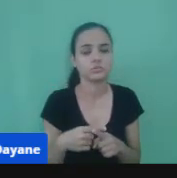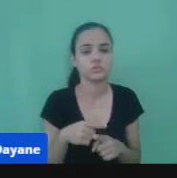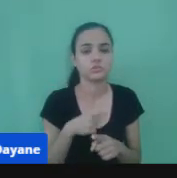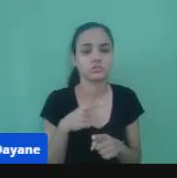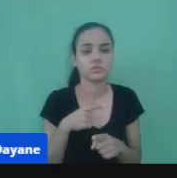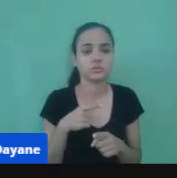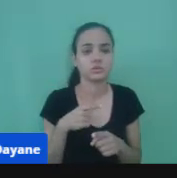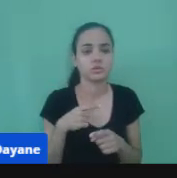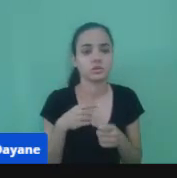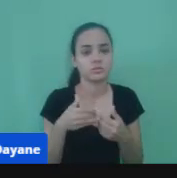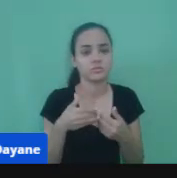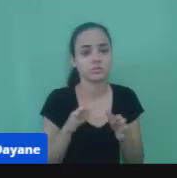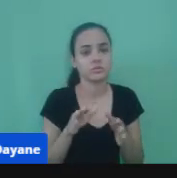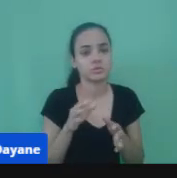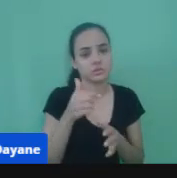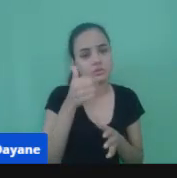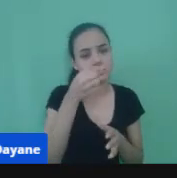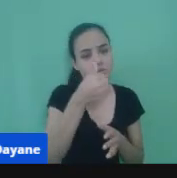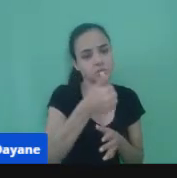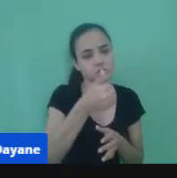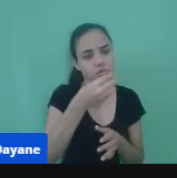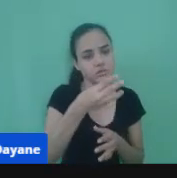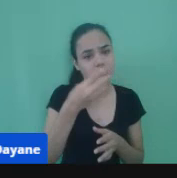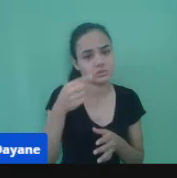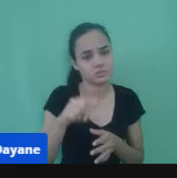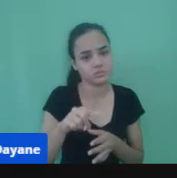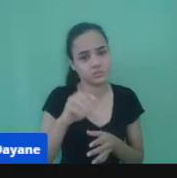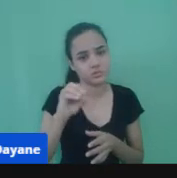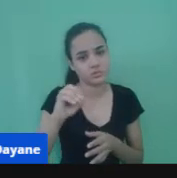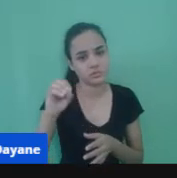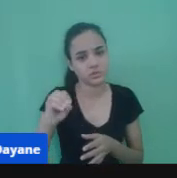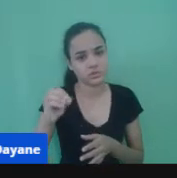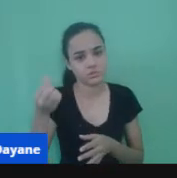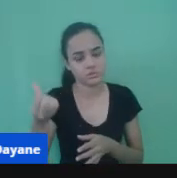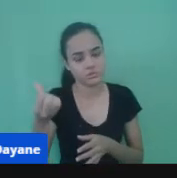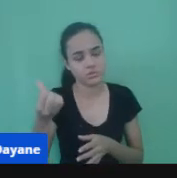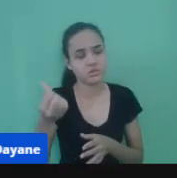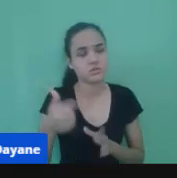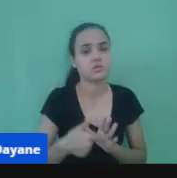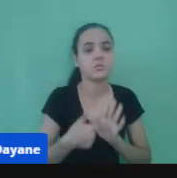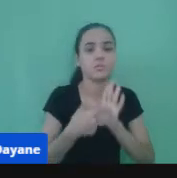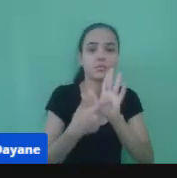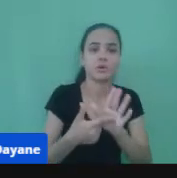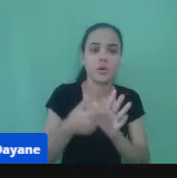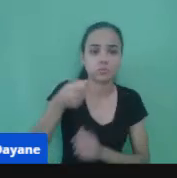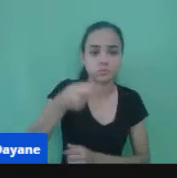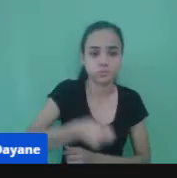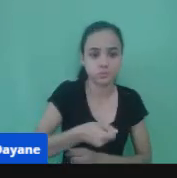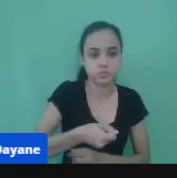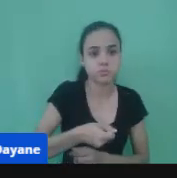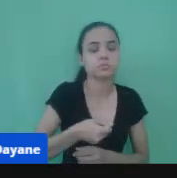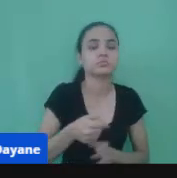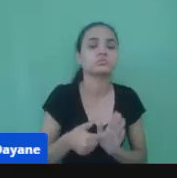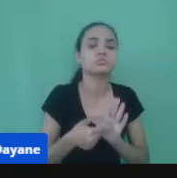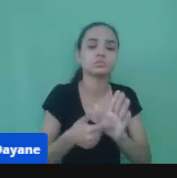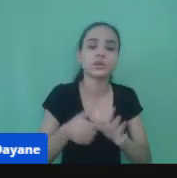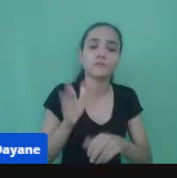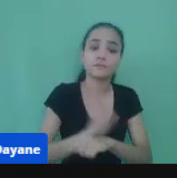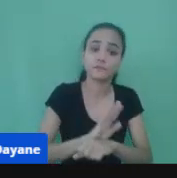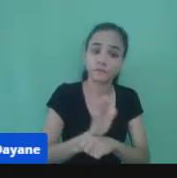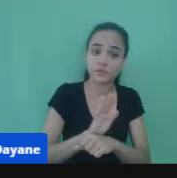13.006, que é uma lei de 2014 que vai tratar da obrigatoriedade da exibição de filmes na escola. Veja